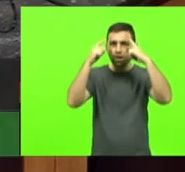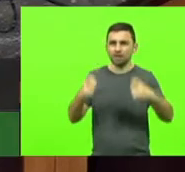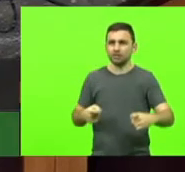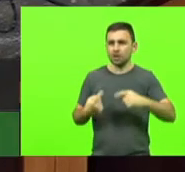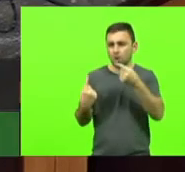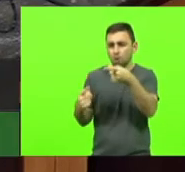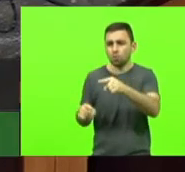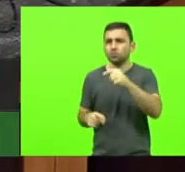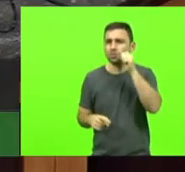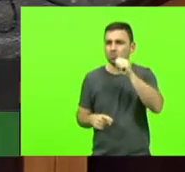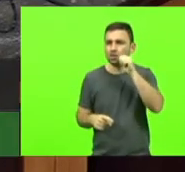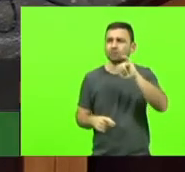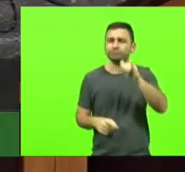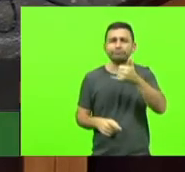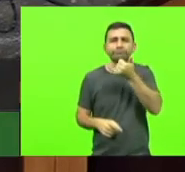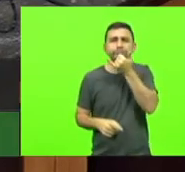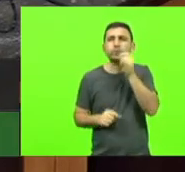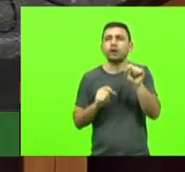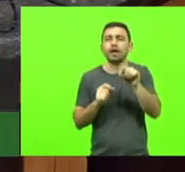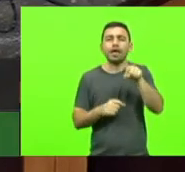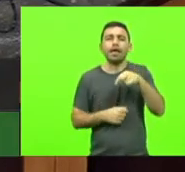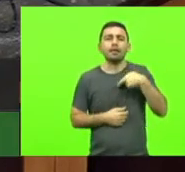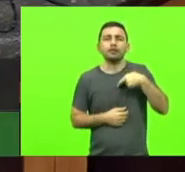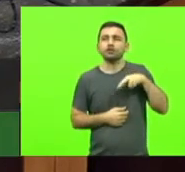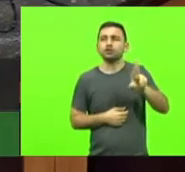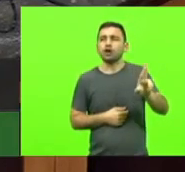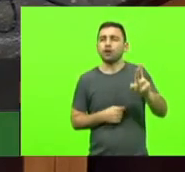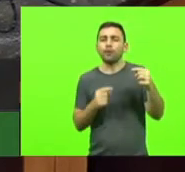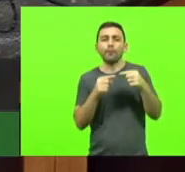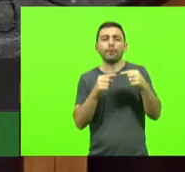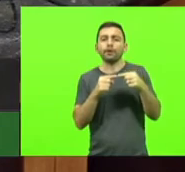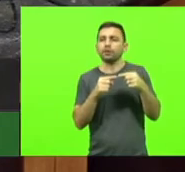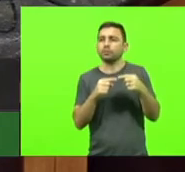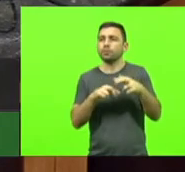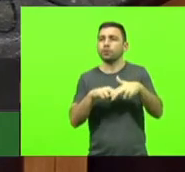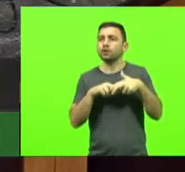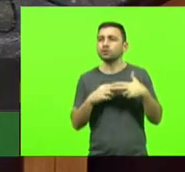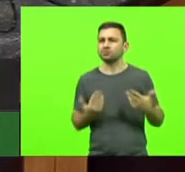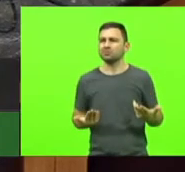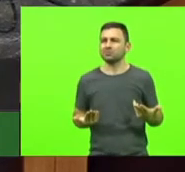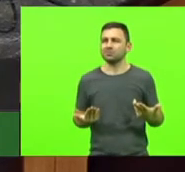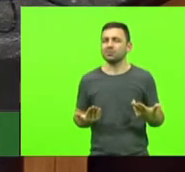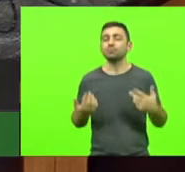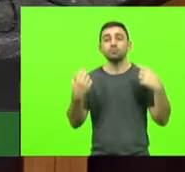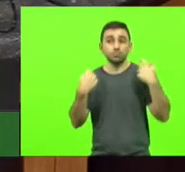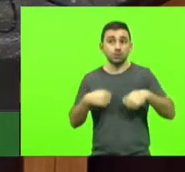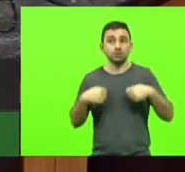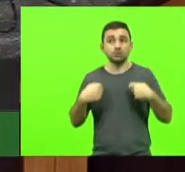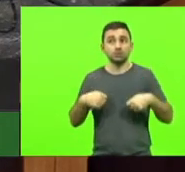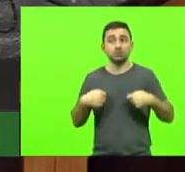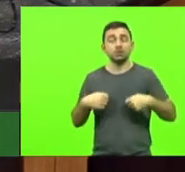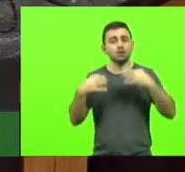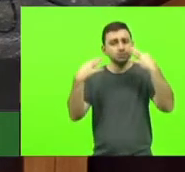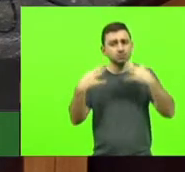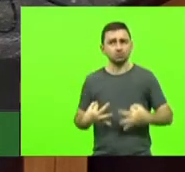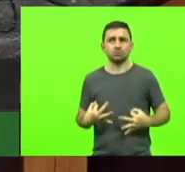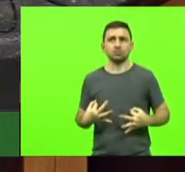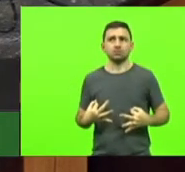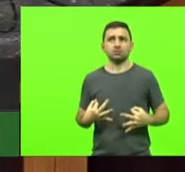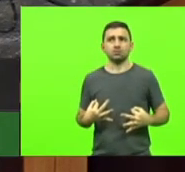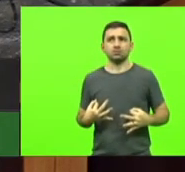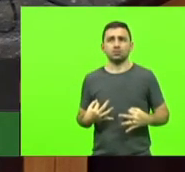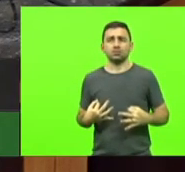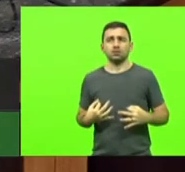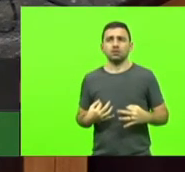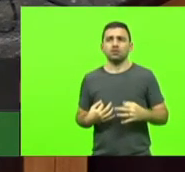é justificada pela religião. Olha que absurdo. Mas é preciso aqui que se faça justiça. Quando falamos